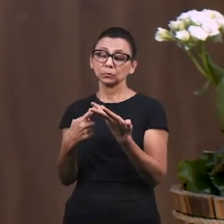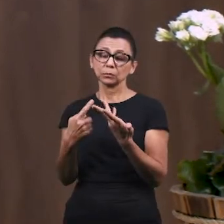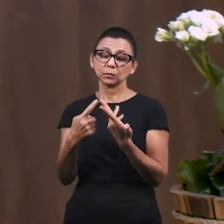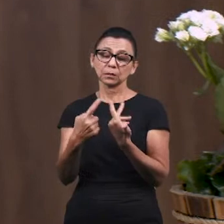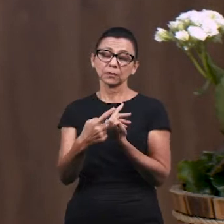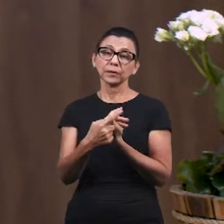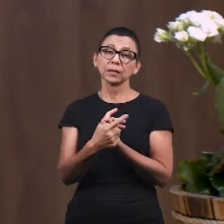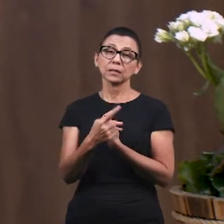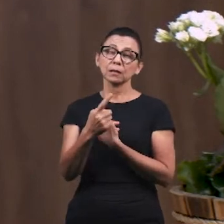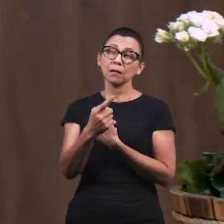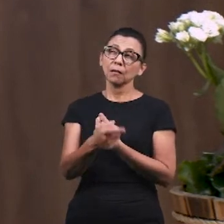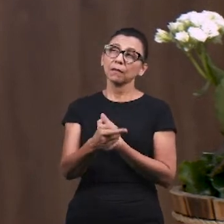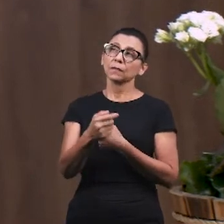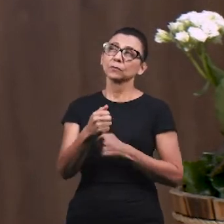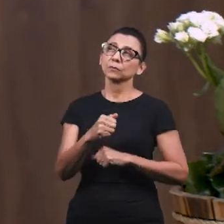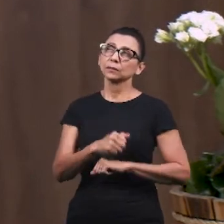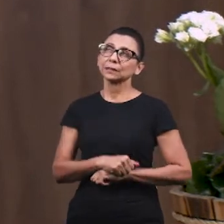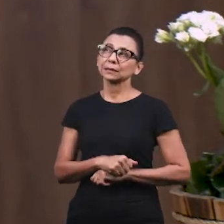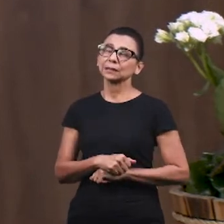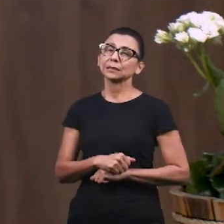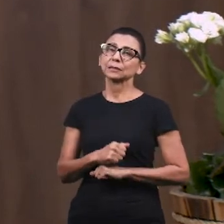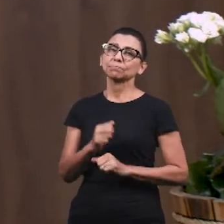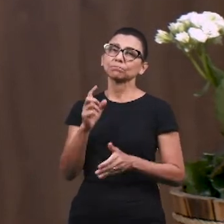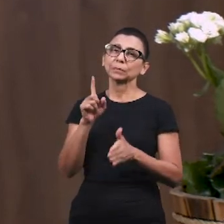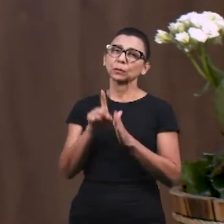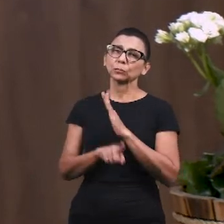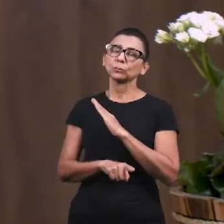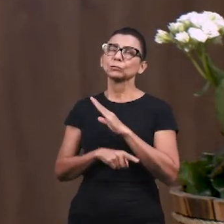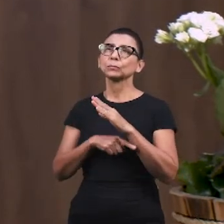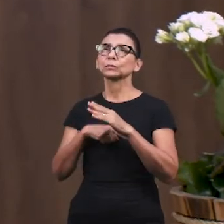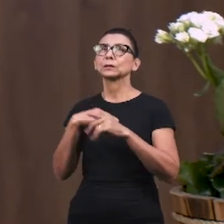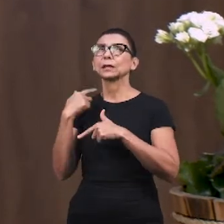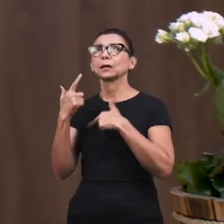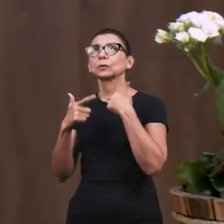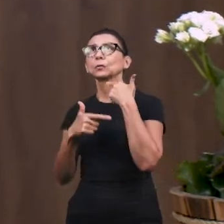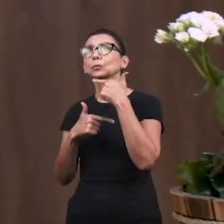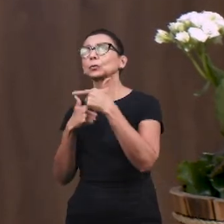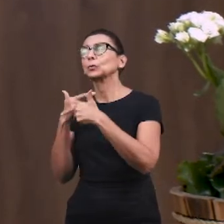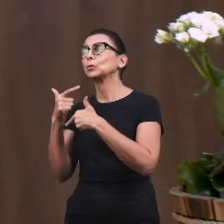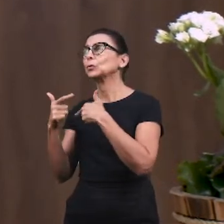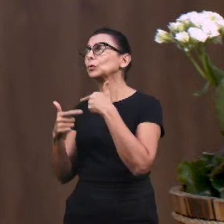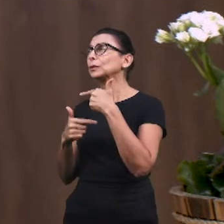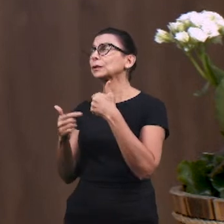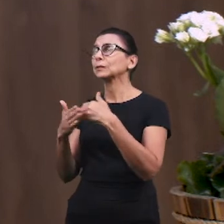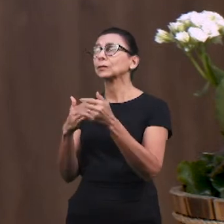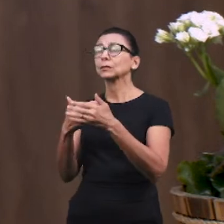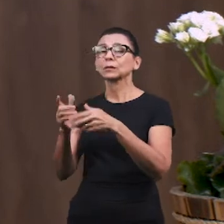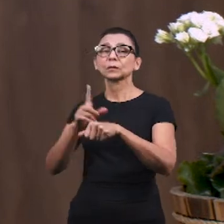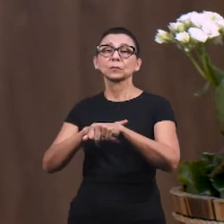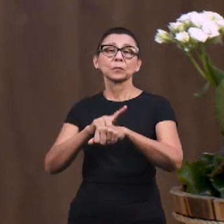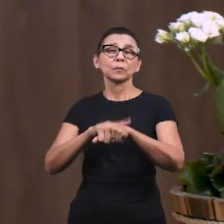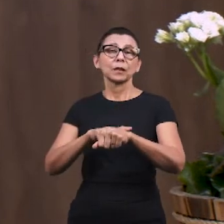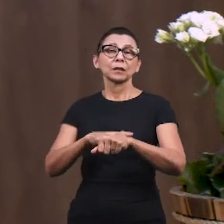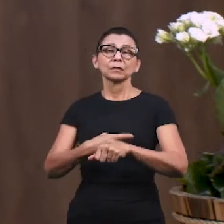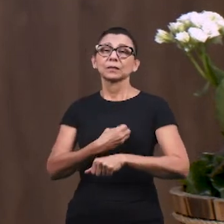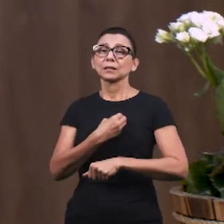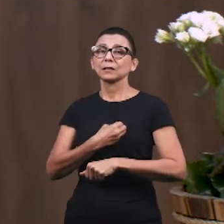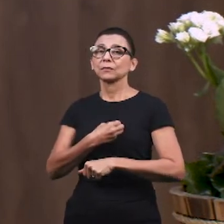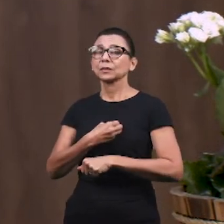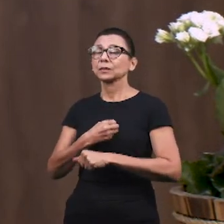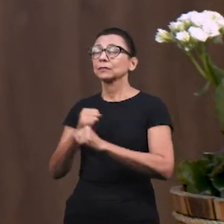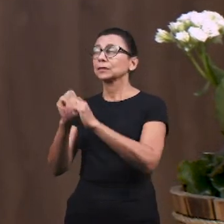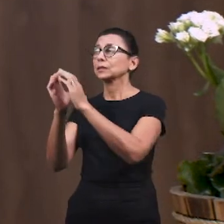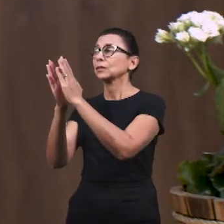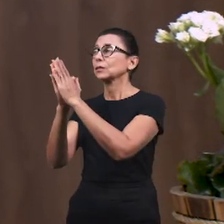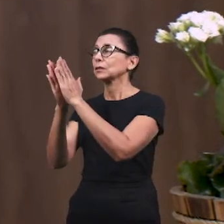a pergunta, a questão, a luta que você estava vivendo, qualquer circunstância desta vida? O Senhor Jesus é a resposta,